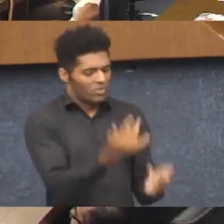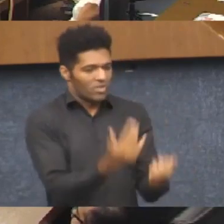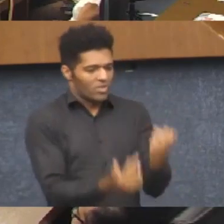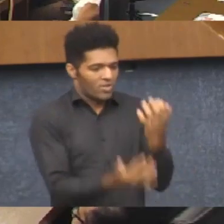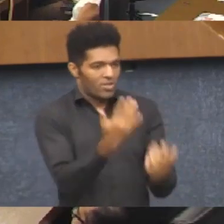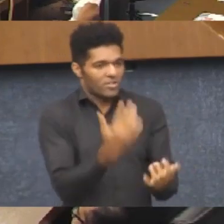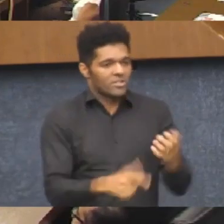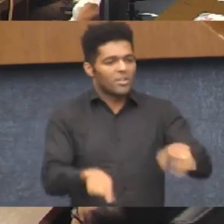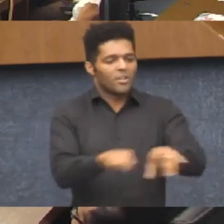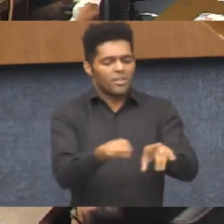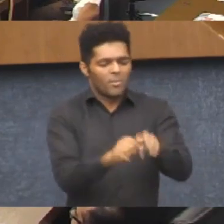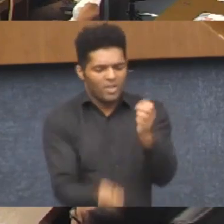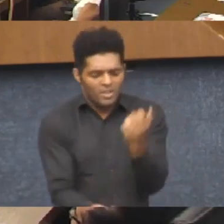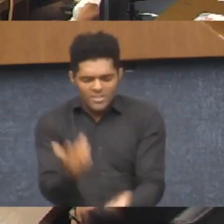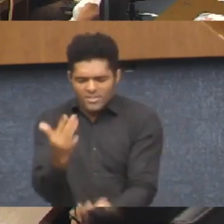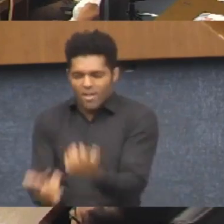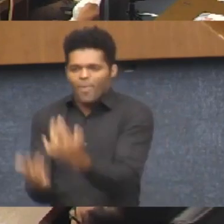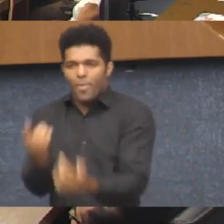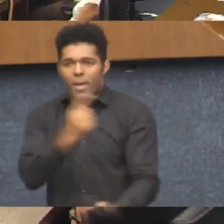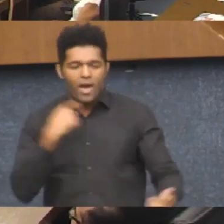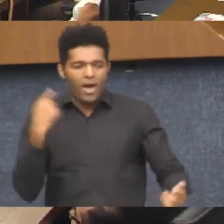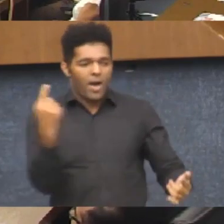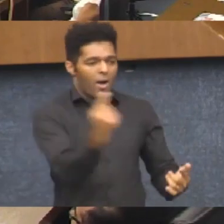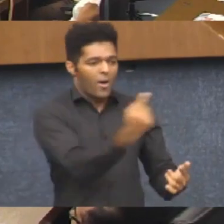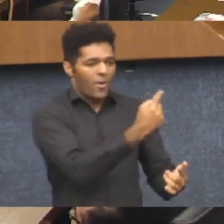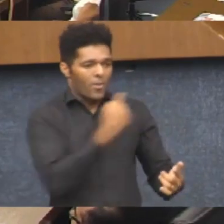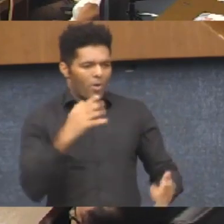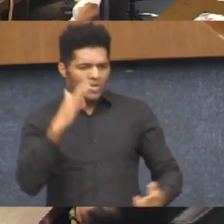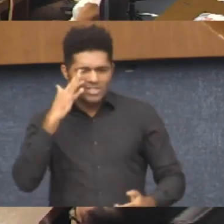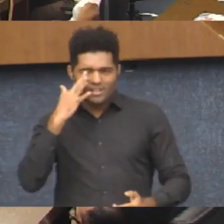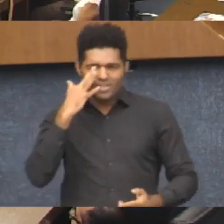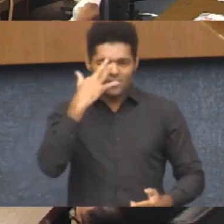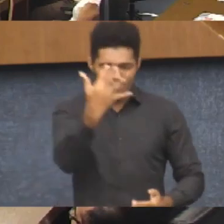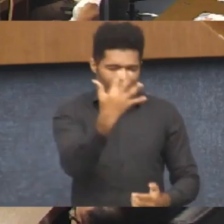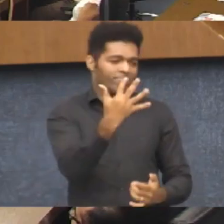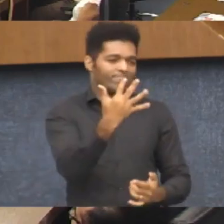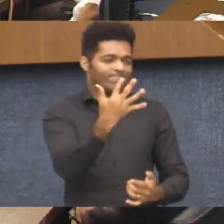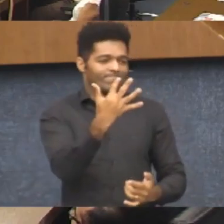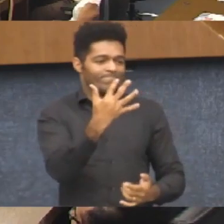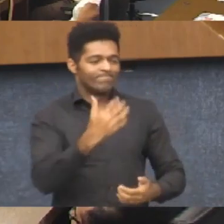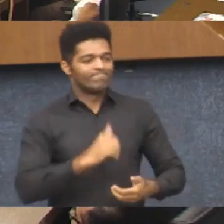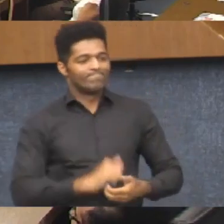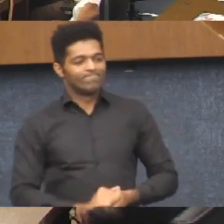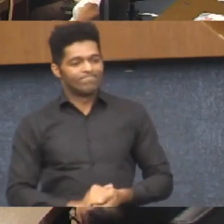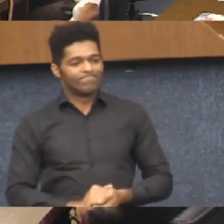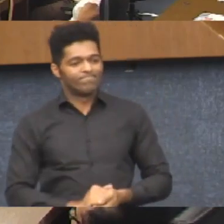que incendeiam a nossa atenção primária.